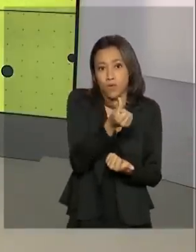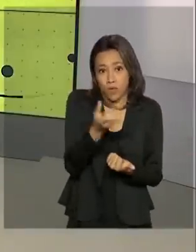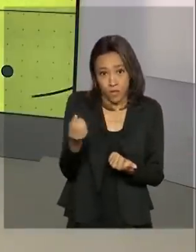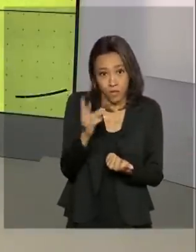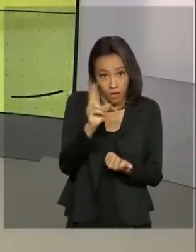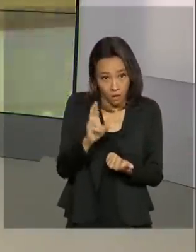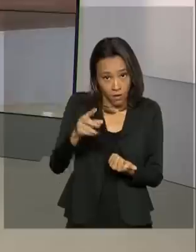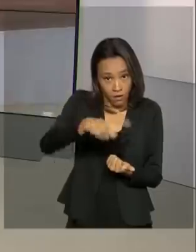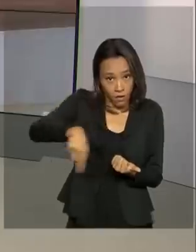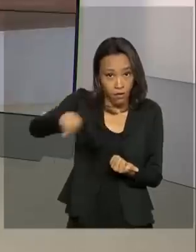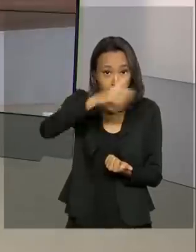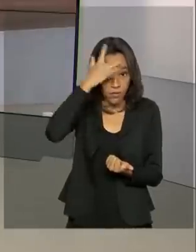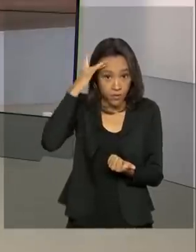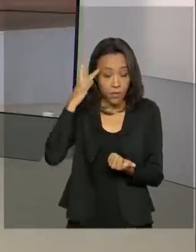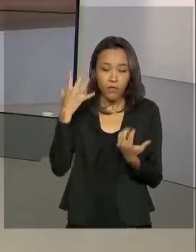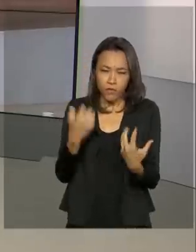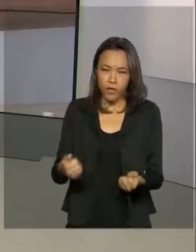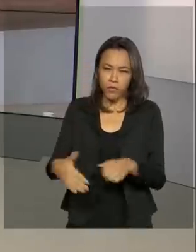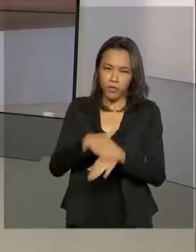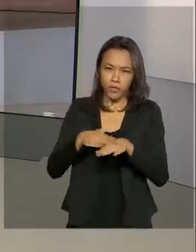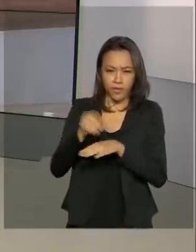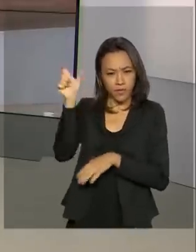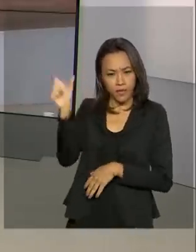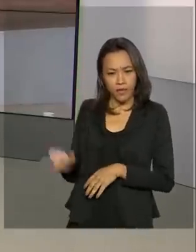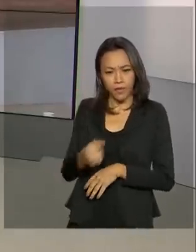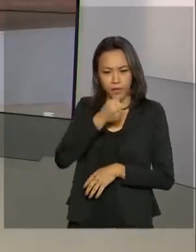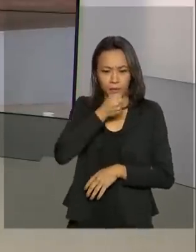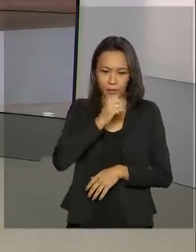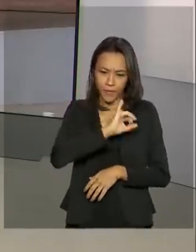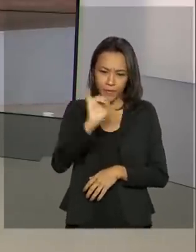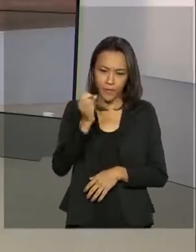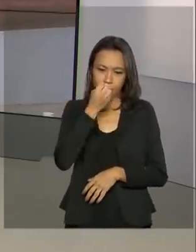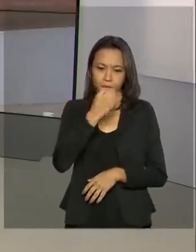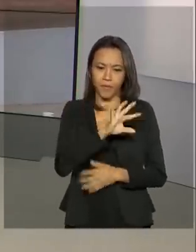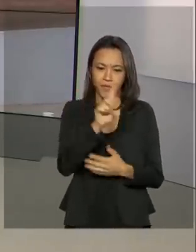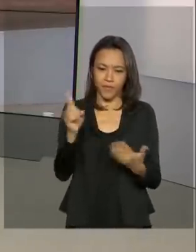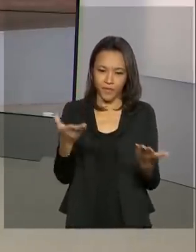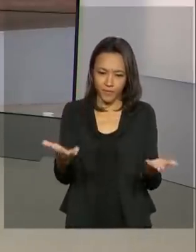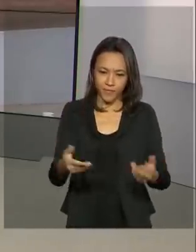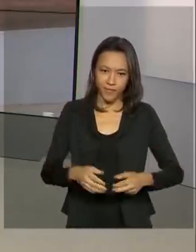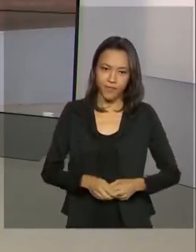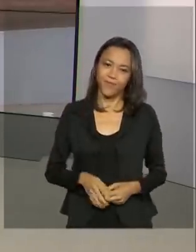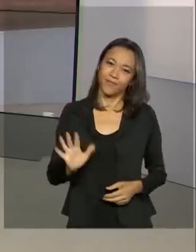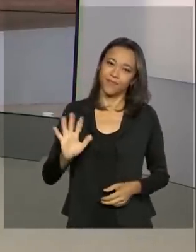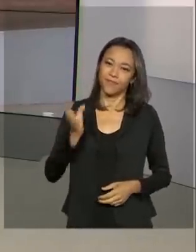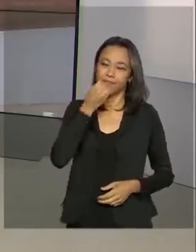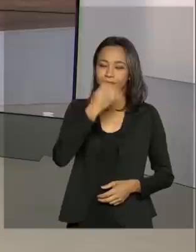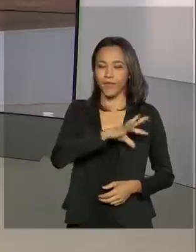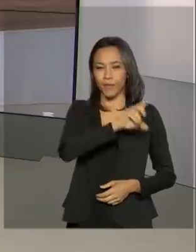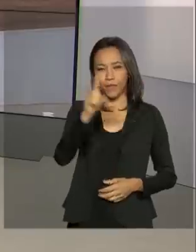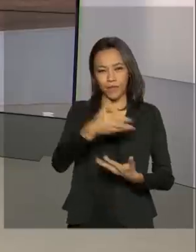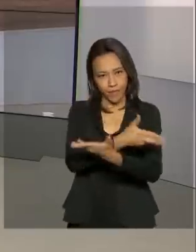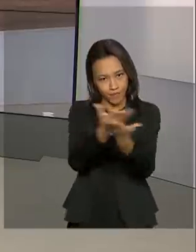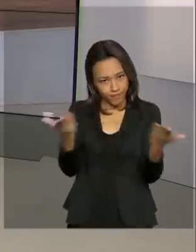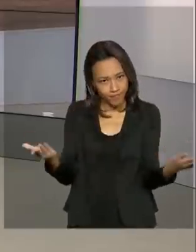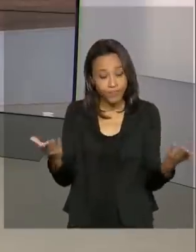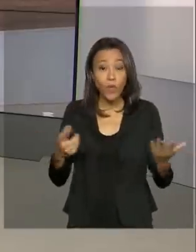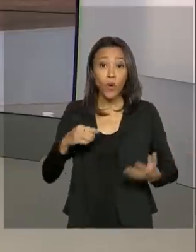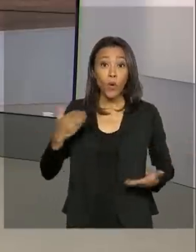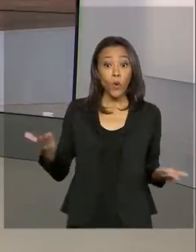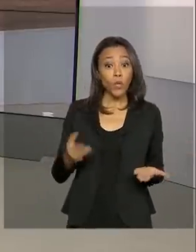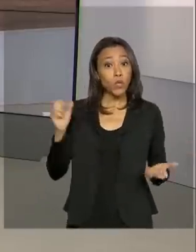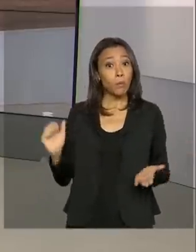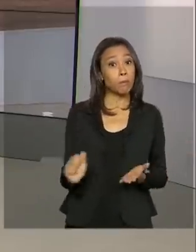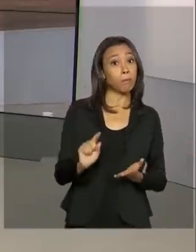Nós vamos conversar sobre isso com a repórter Márcia Fernandes. Oi, Márcia, bom dia. Oi, Roberto, bom dia para você, bom dia para todos. Hoje é o primeiro dia